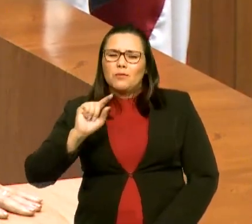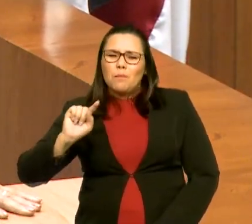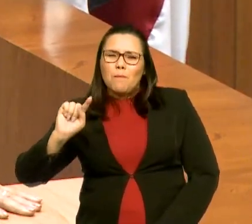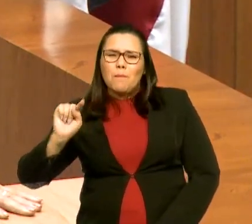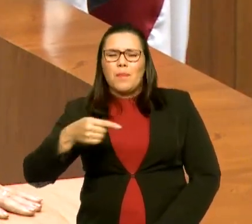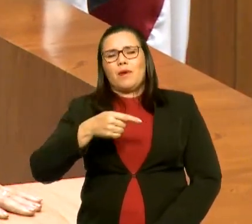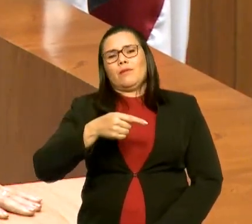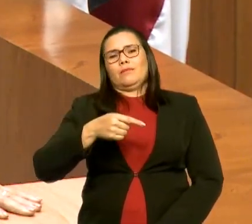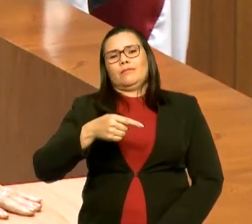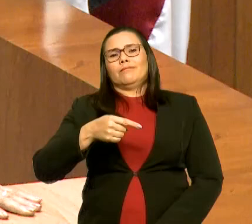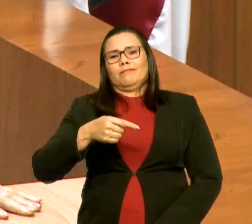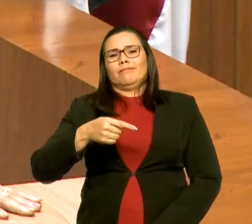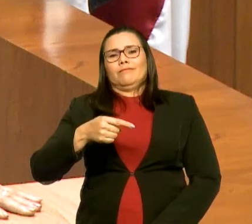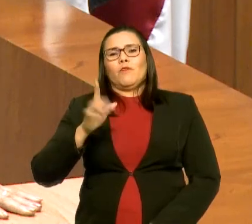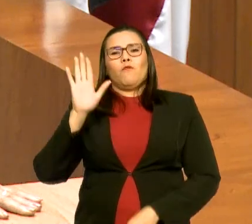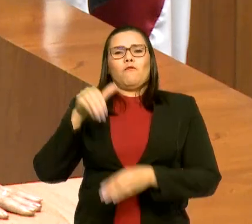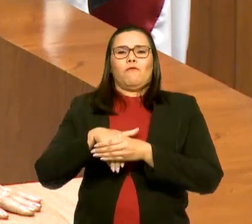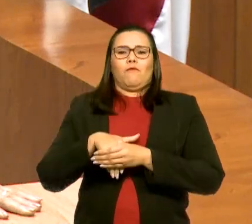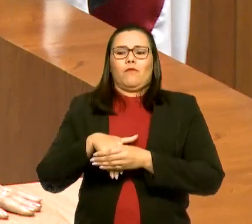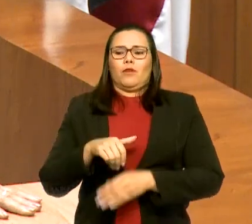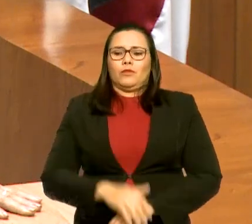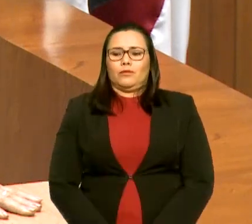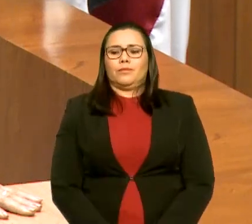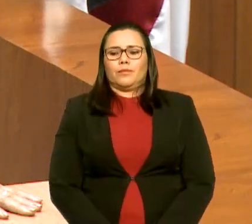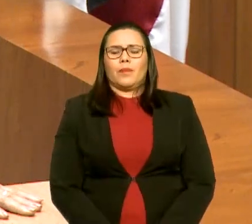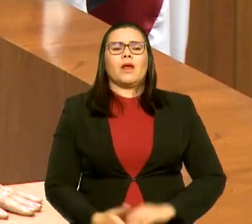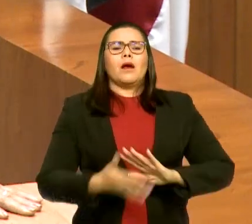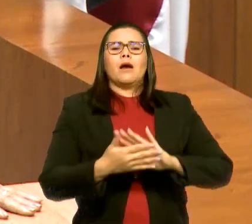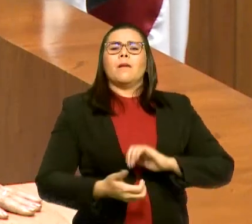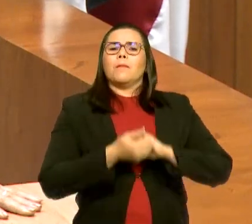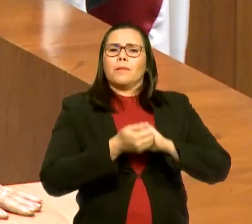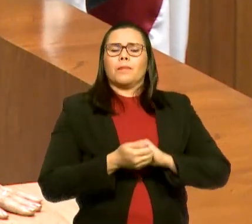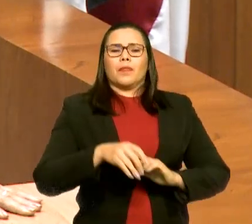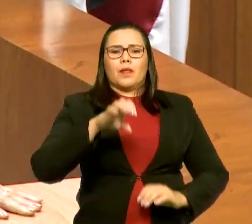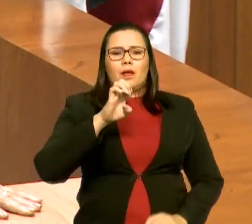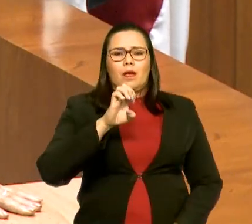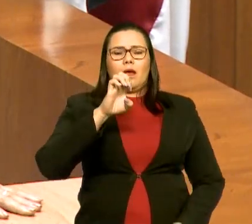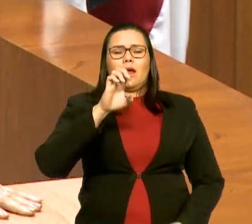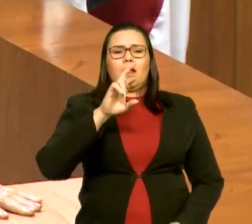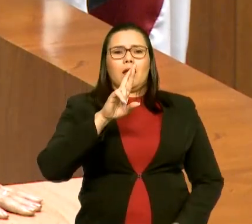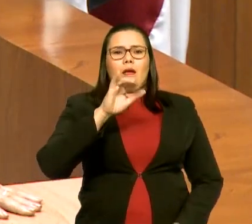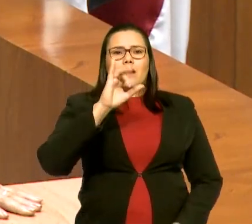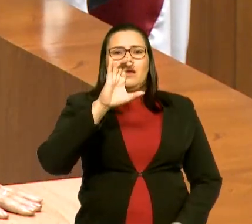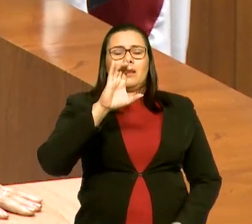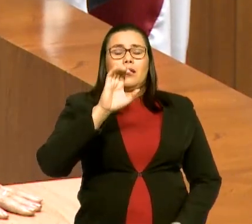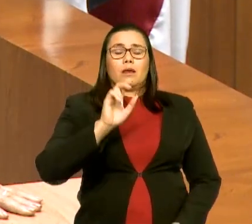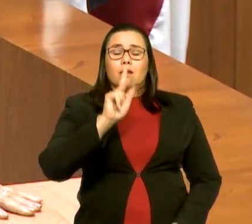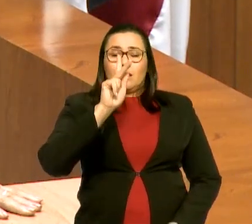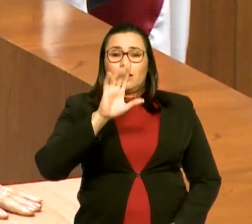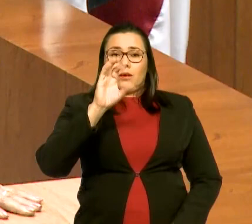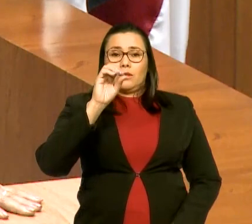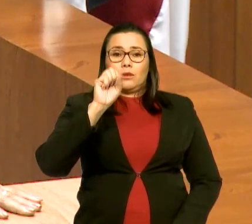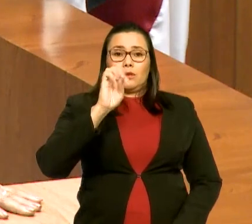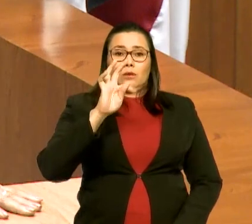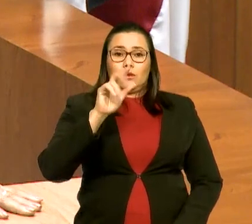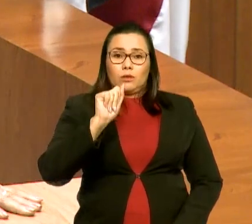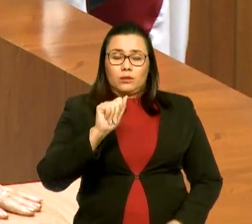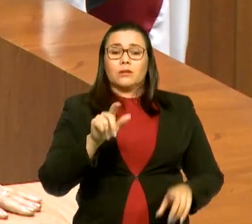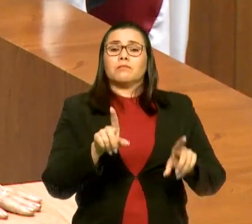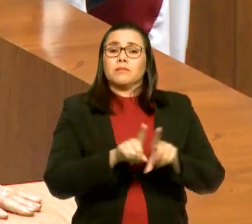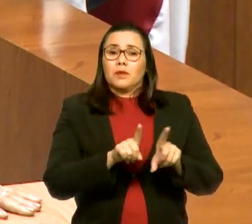e parabenizo o deputado eleito Eric Costa, também barracordense naturalizado,